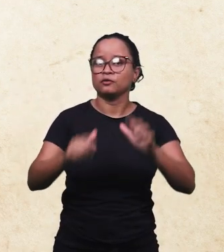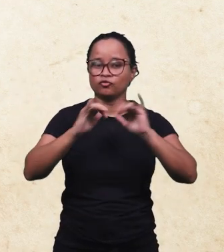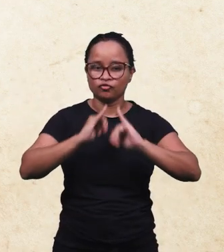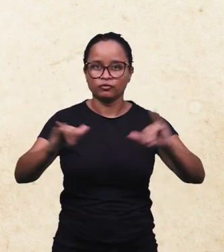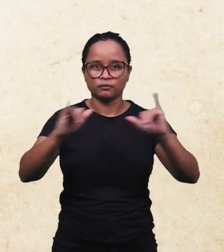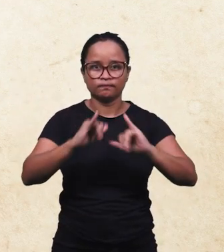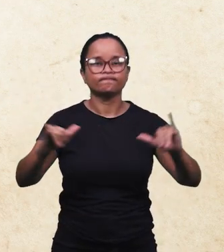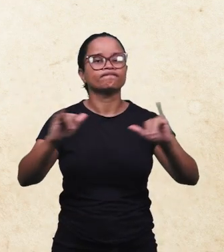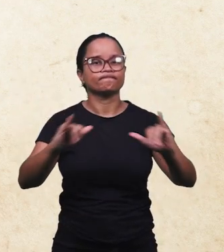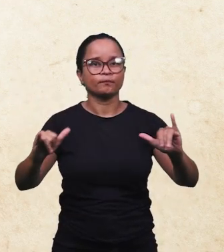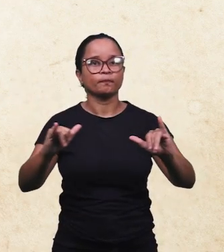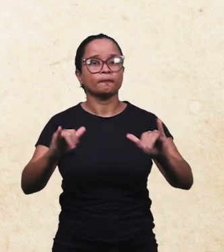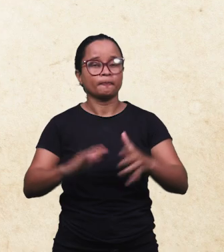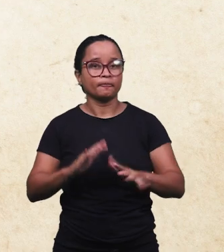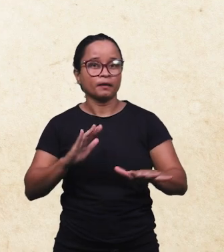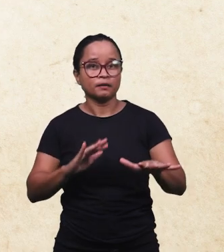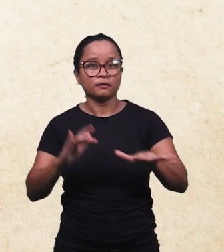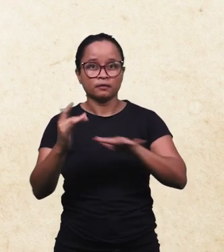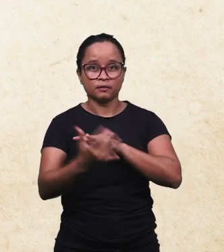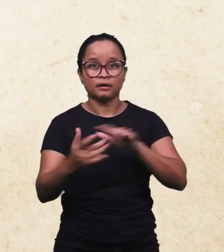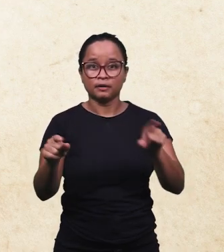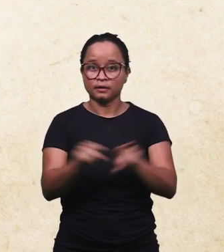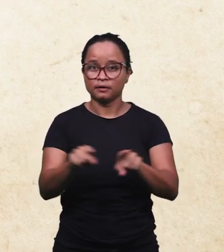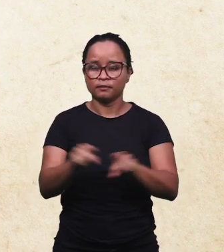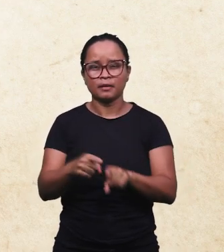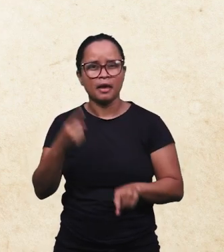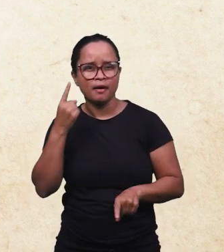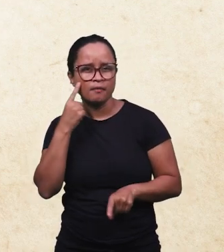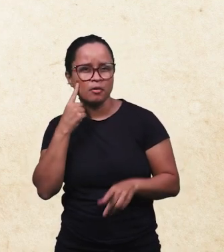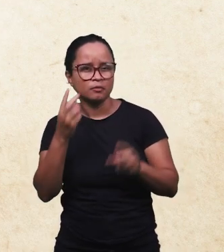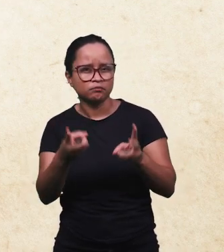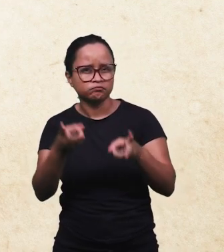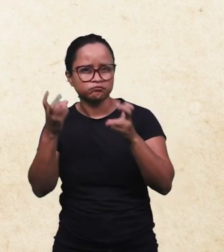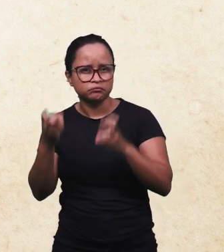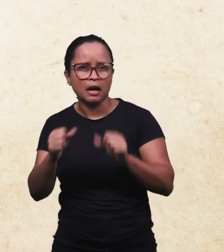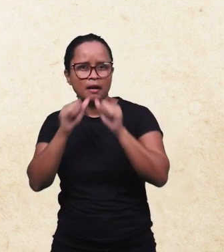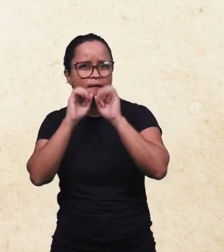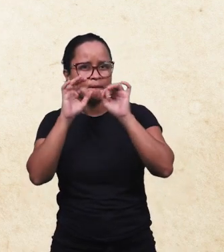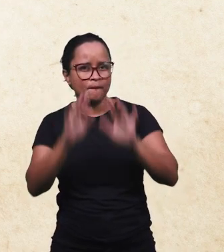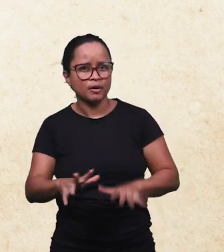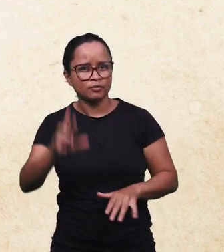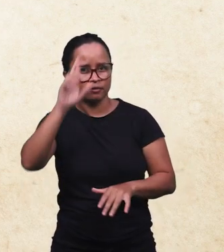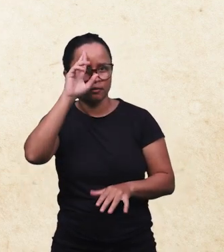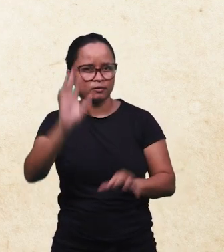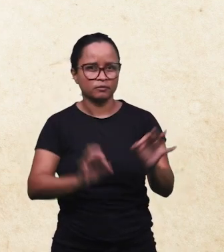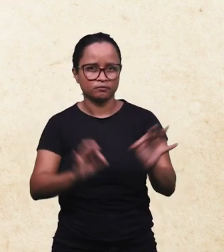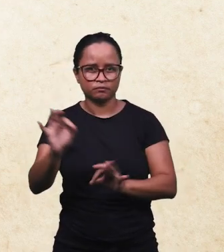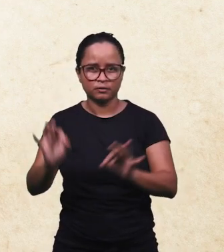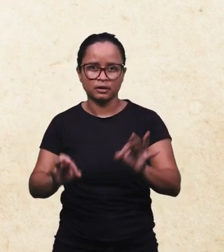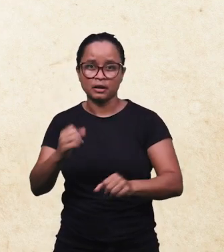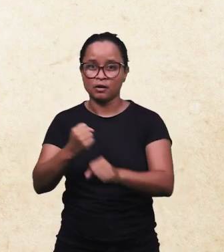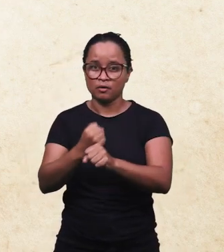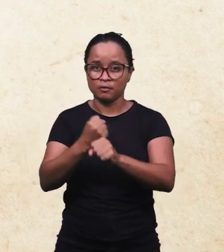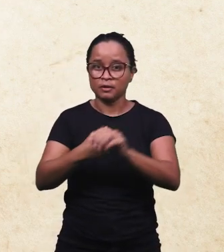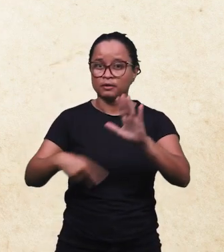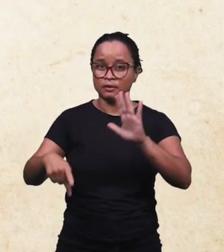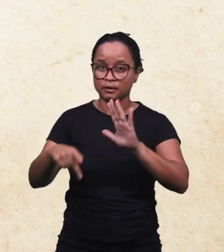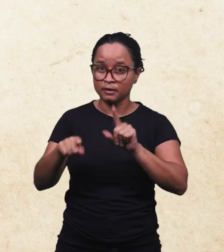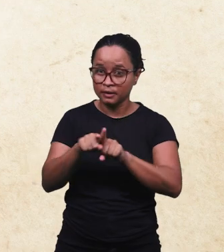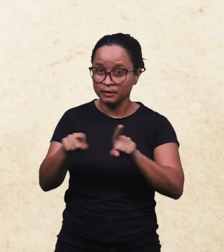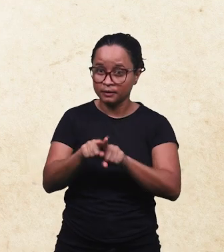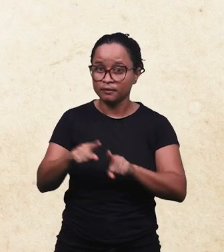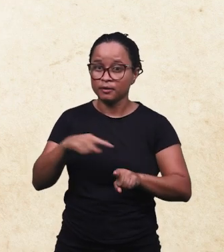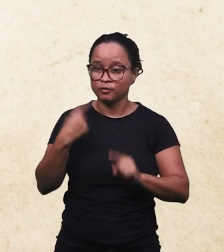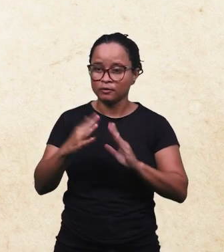de divulgação nas redes sociais, e podemos ver de perto as bênçãos que o Senhor tem proporcionado à obra e às nossas